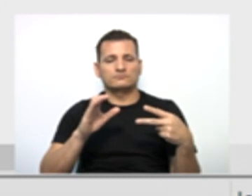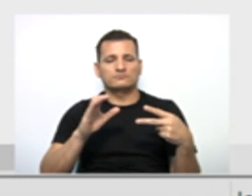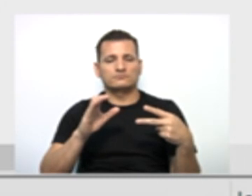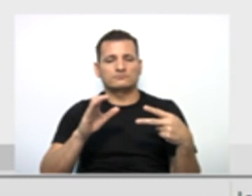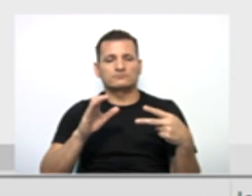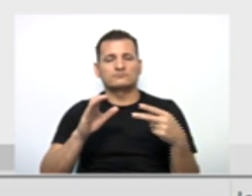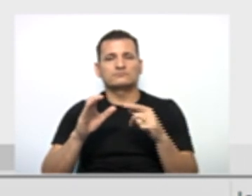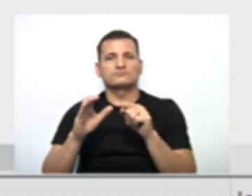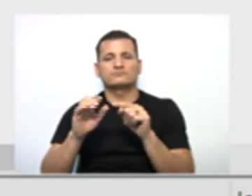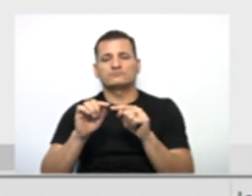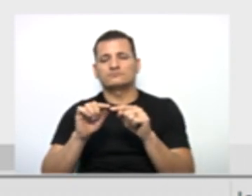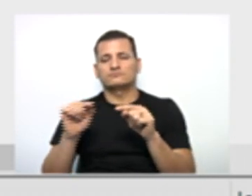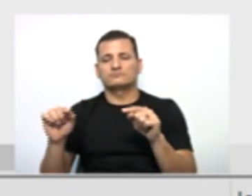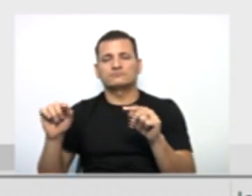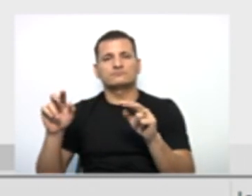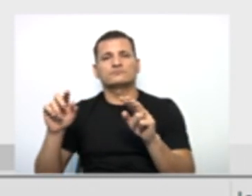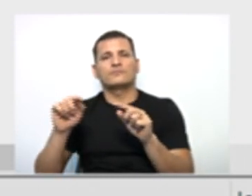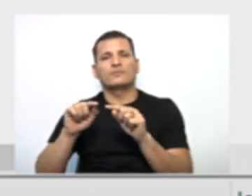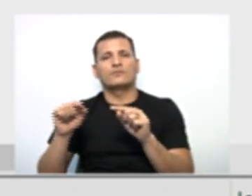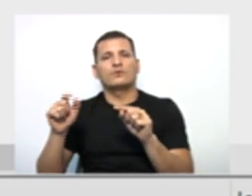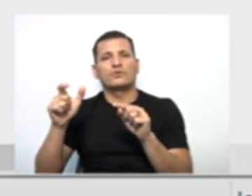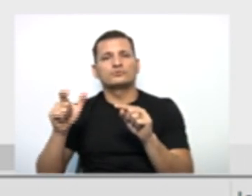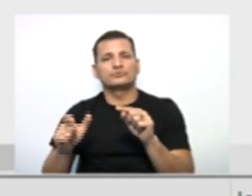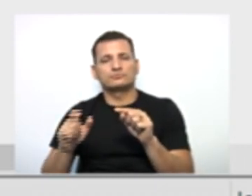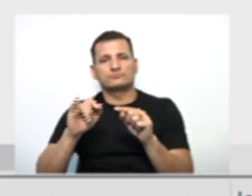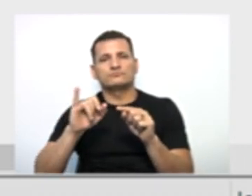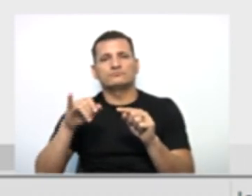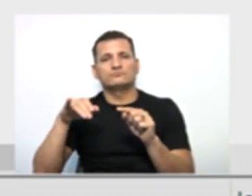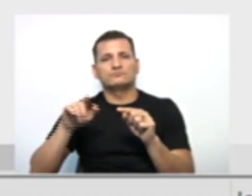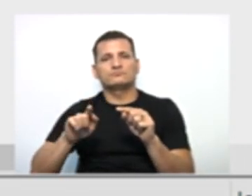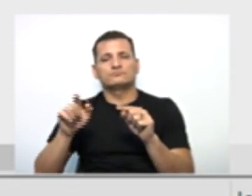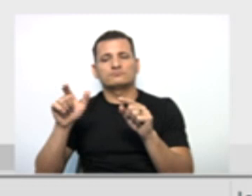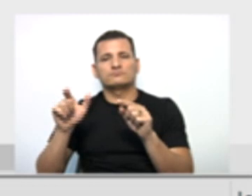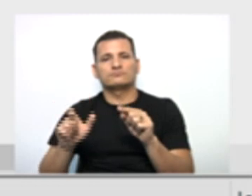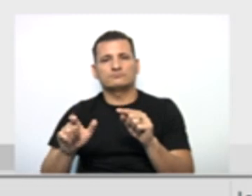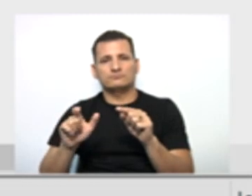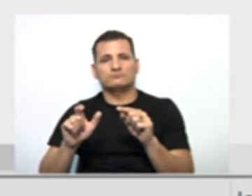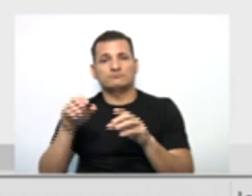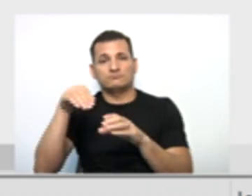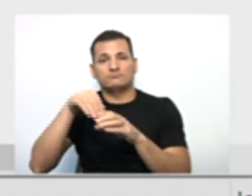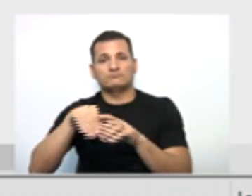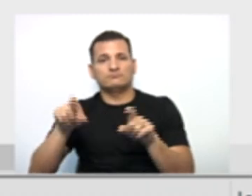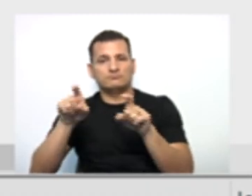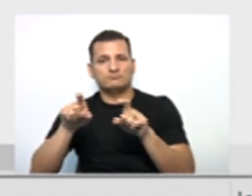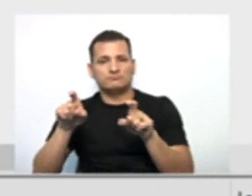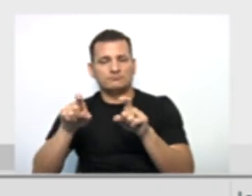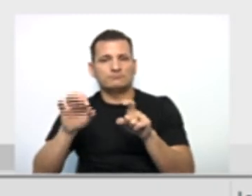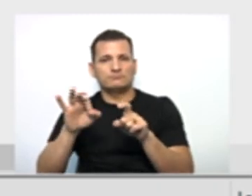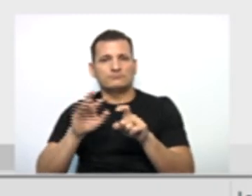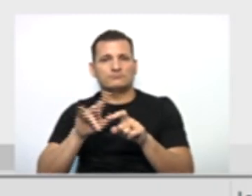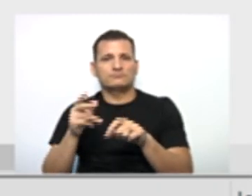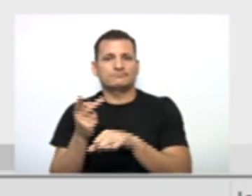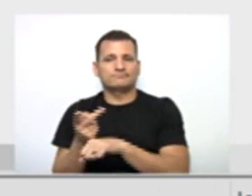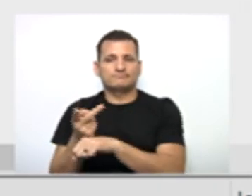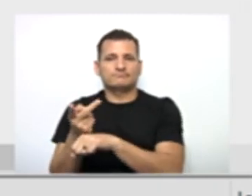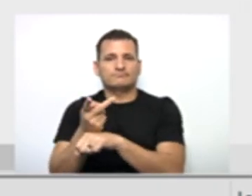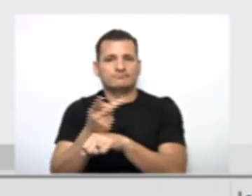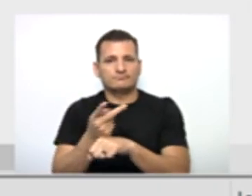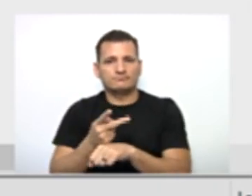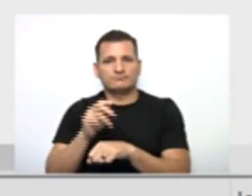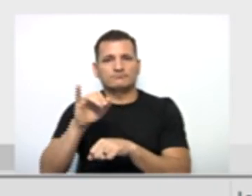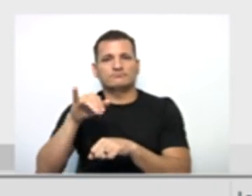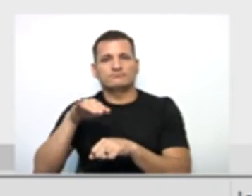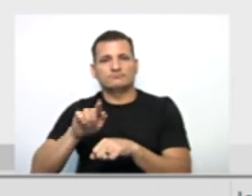e coloco o endereço onde está localizada a minha imagem dentro do computador. Search, ele vai procurar